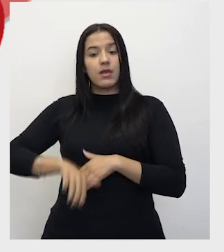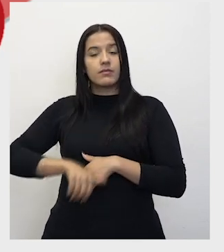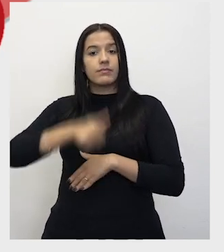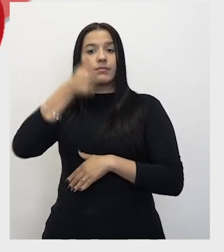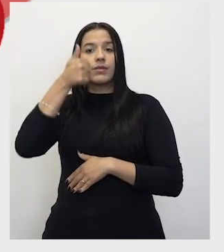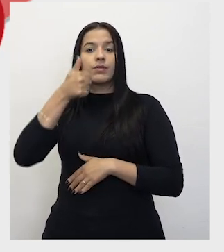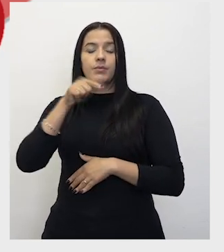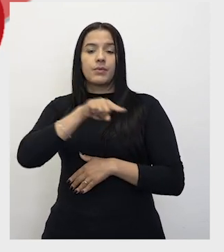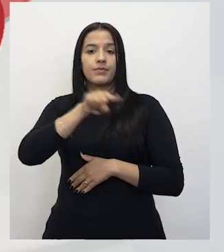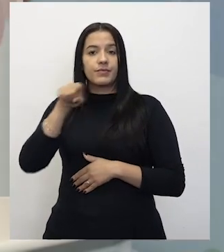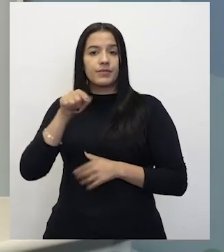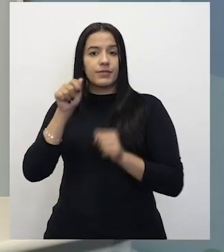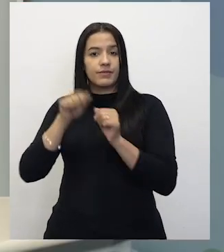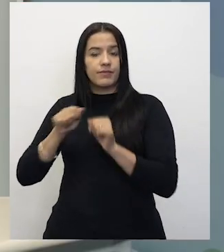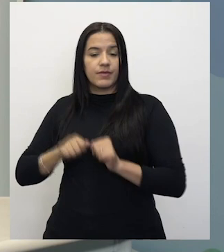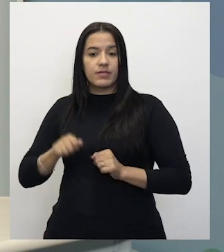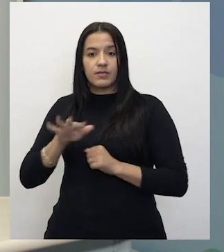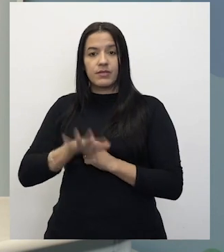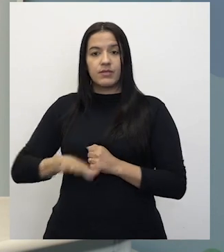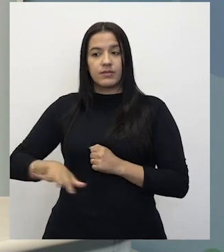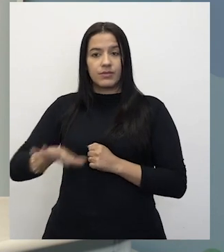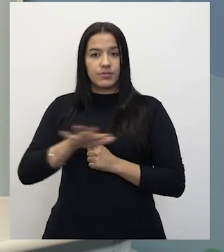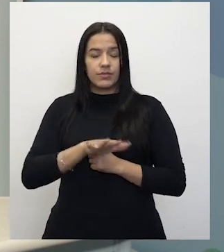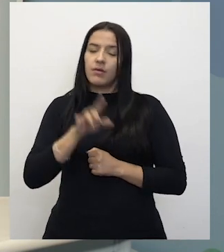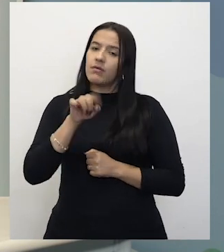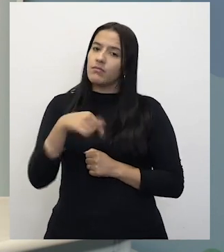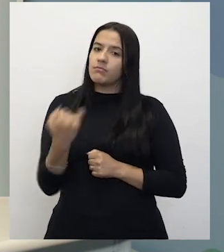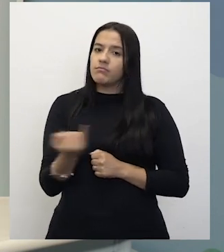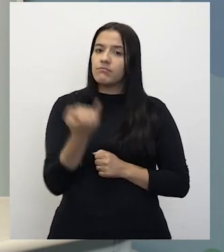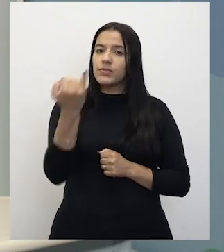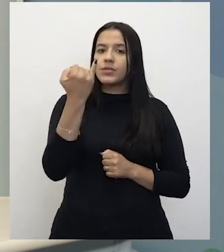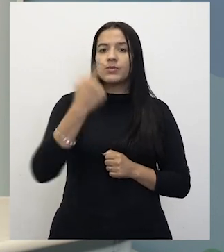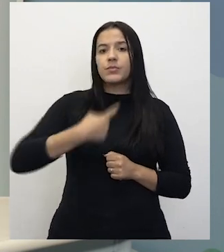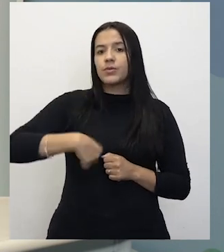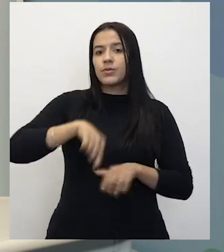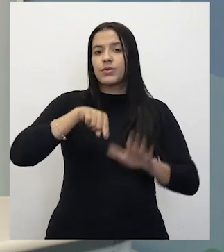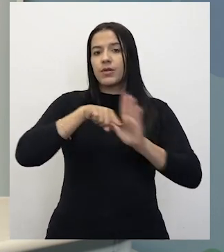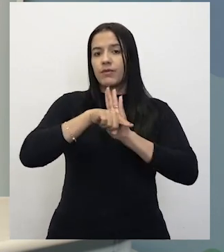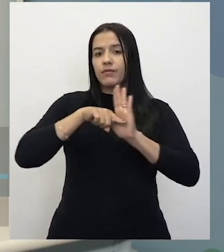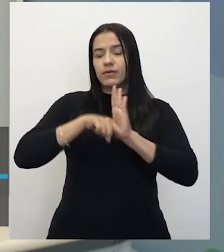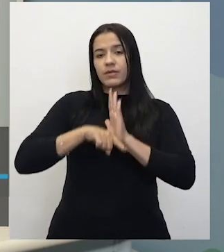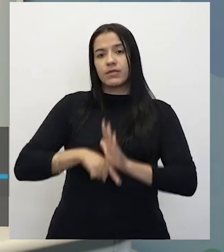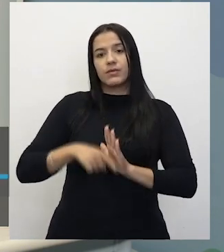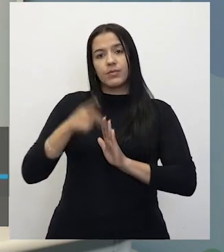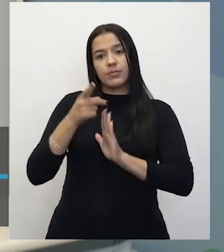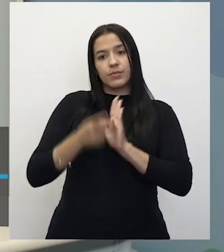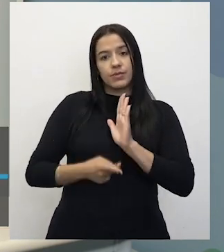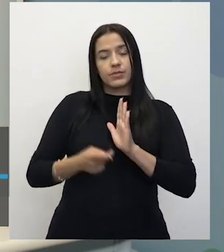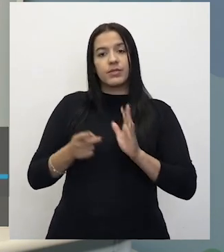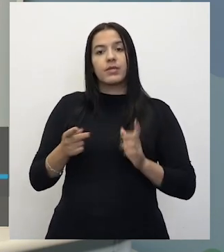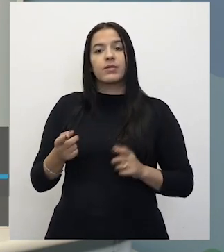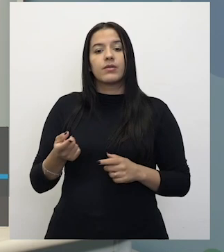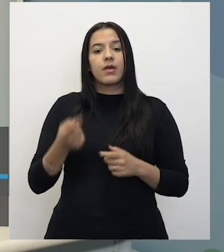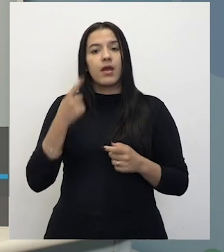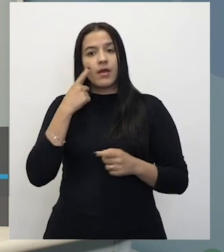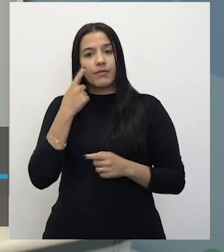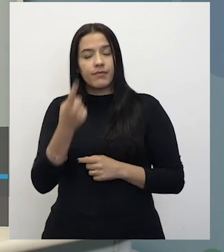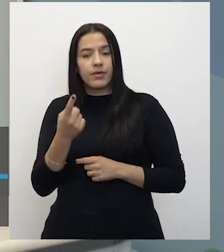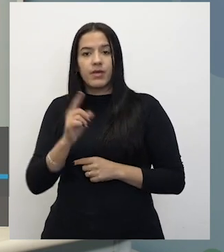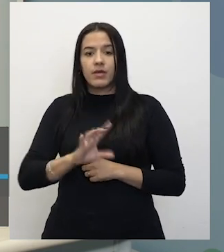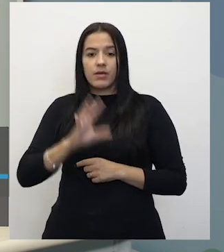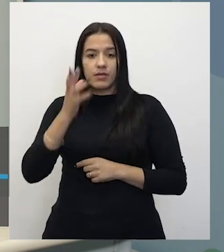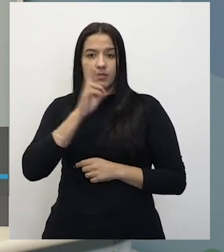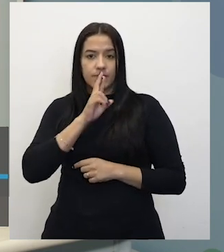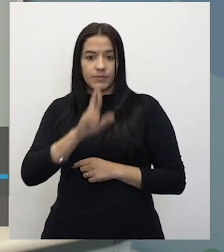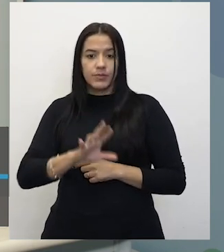estão fazendo na região. Então, isso é muito importante para que também a gente avalie o projeto e consiga medir com vocês o resultado